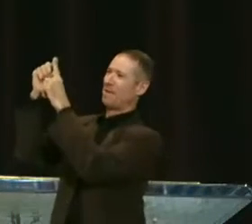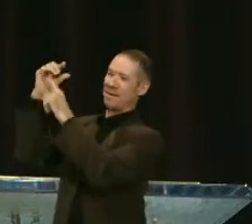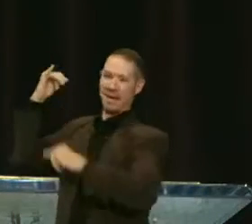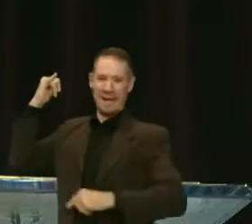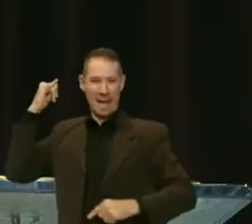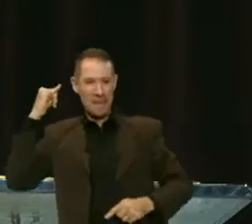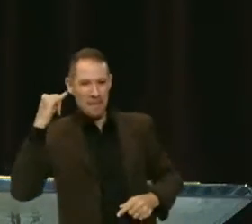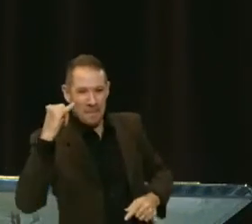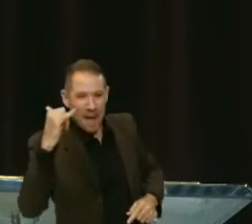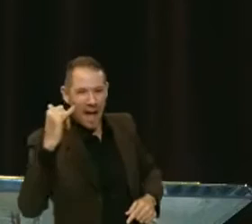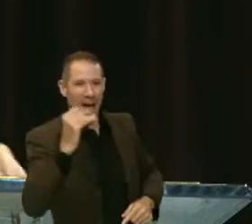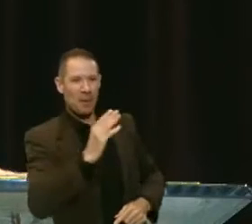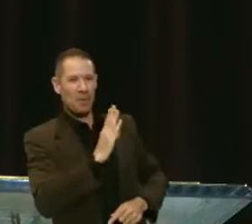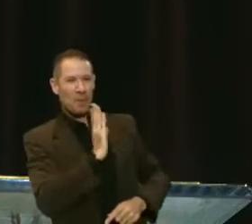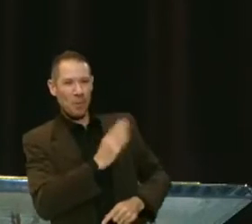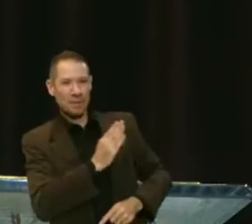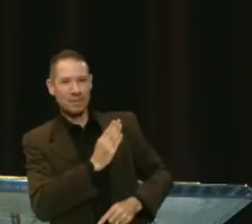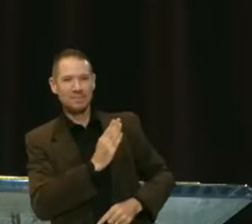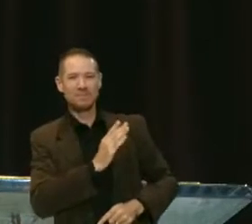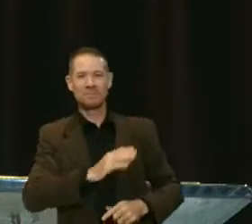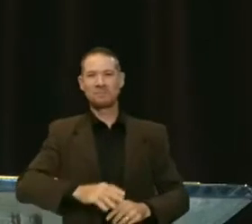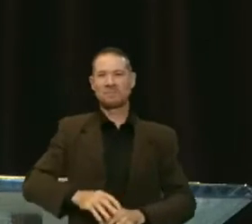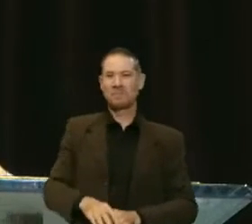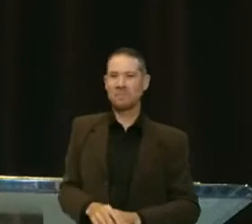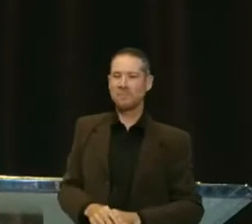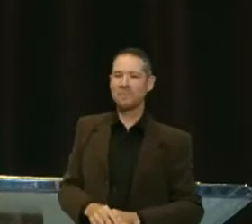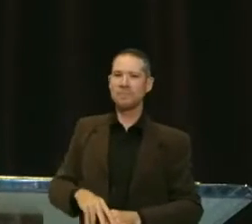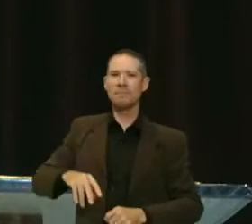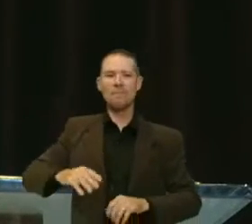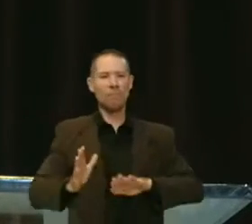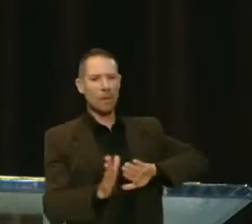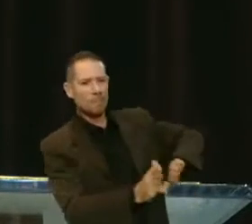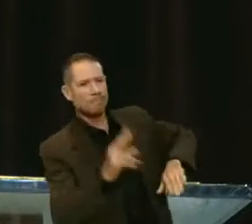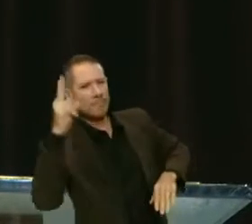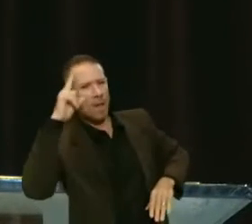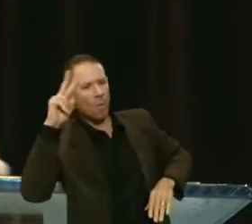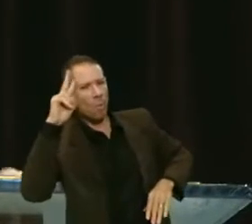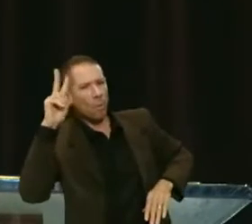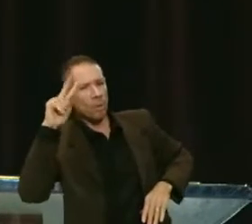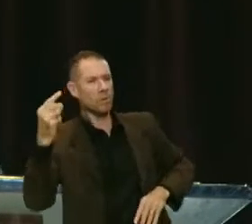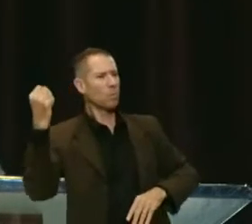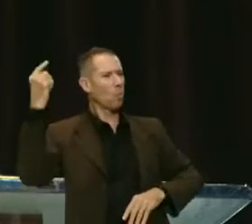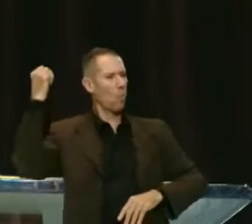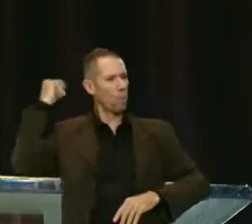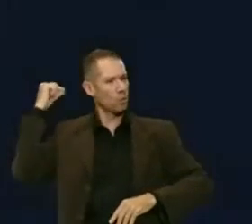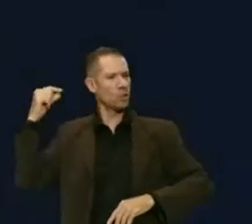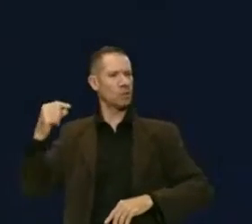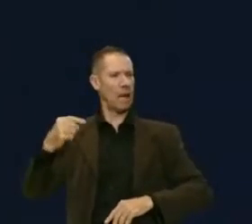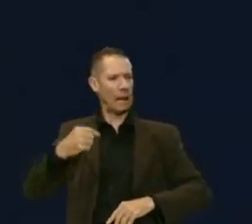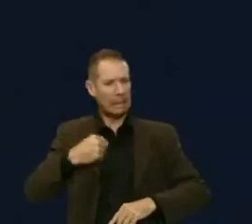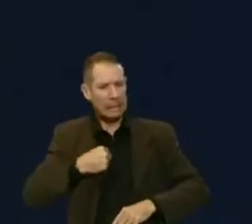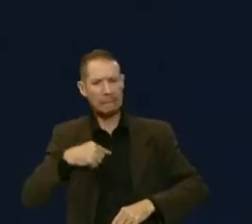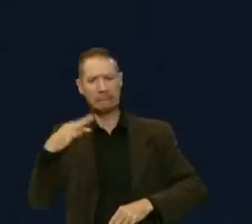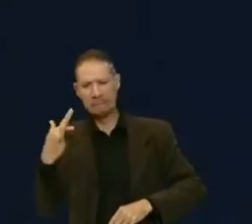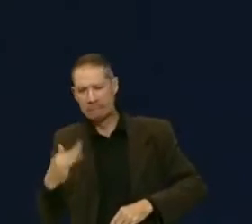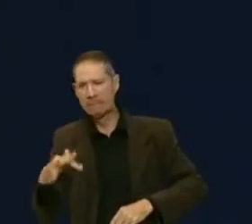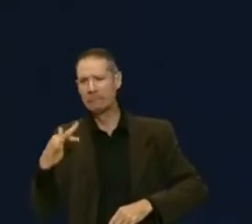chegar no teu coração. Eu lembro muito bem o dia, no lugar da minha dor, que eu